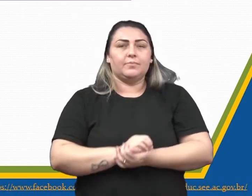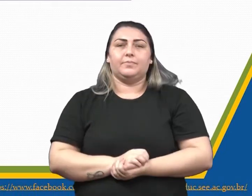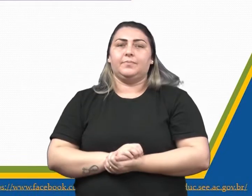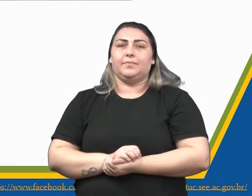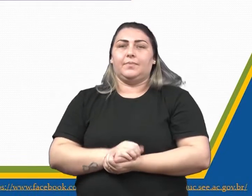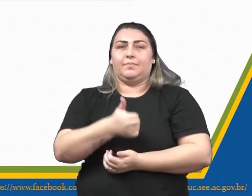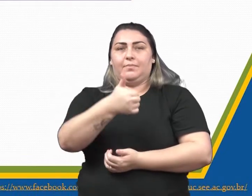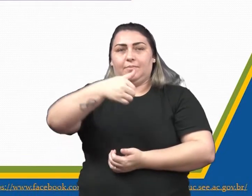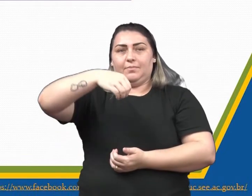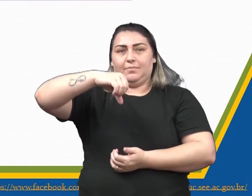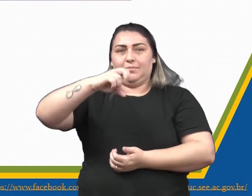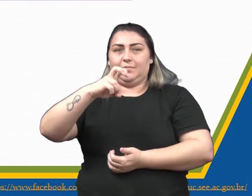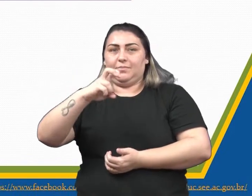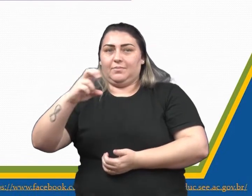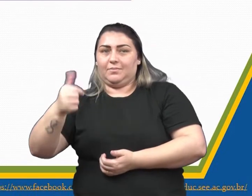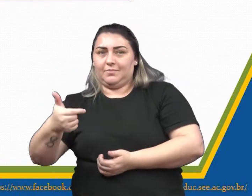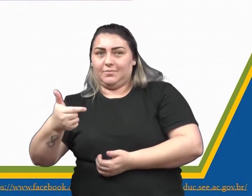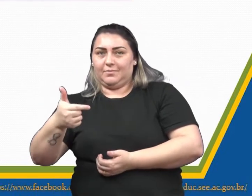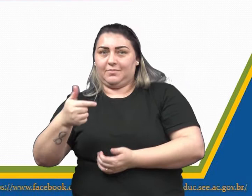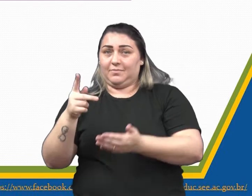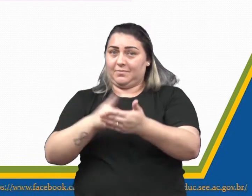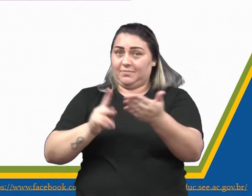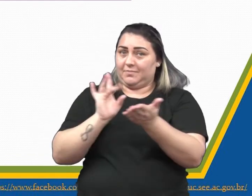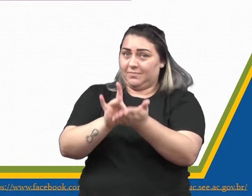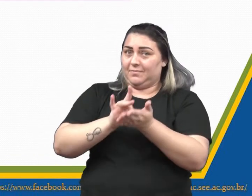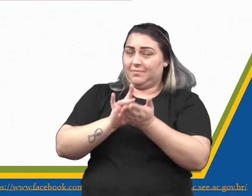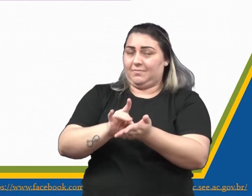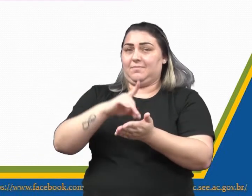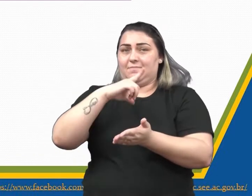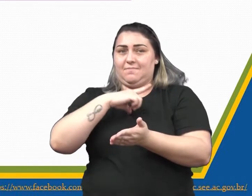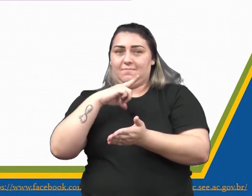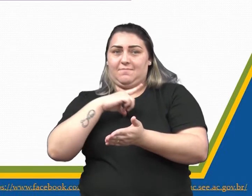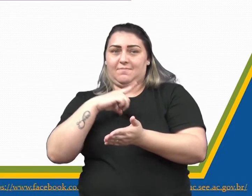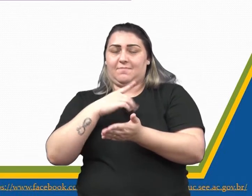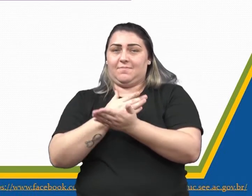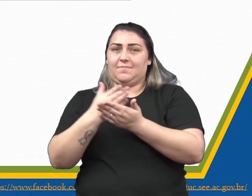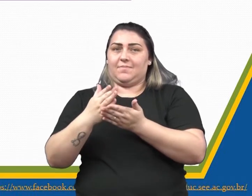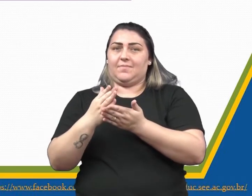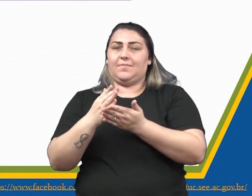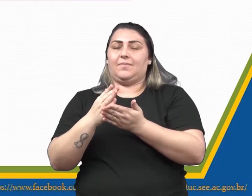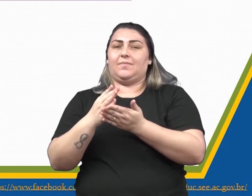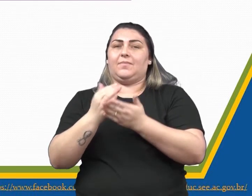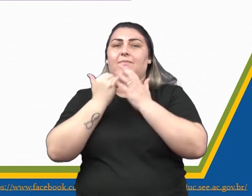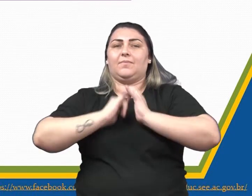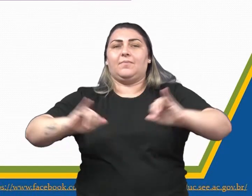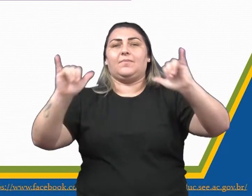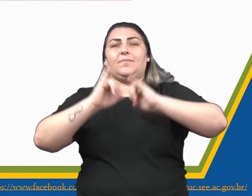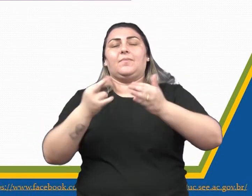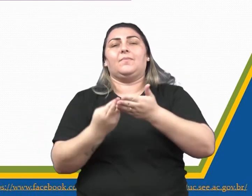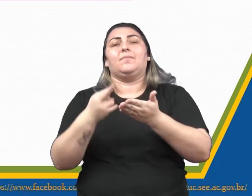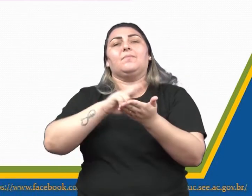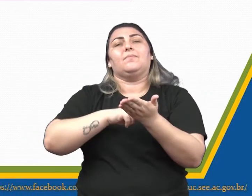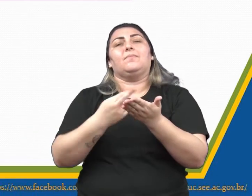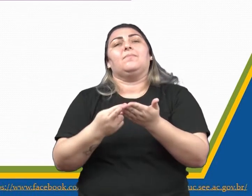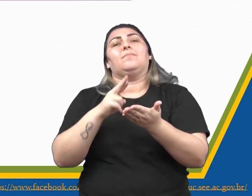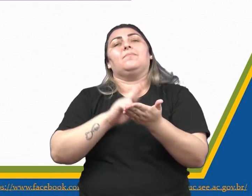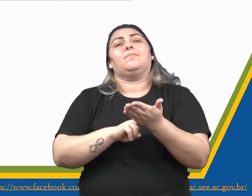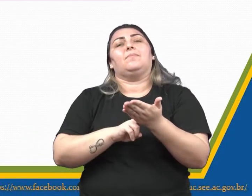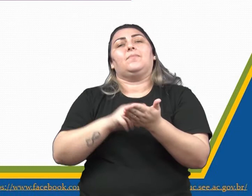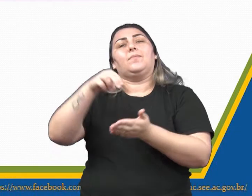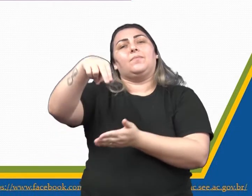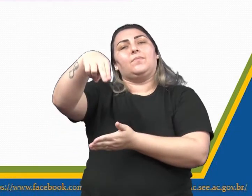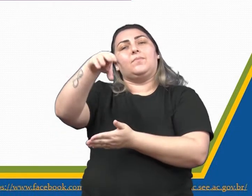Em 1952, a poesia concreta tem seu marco inicial através da publicação da revista Noi